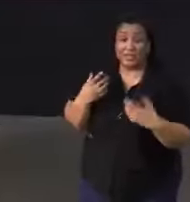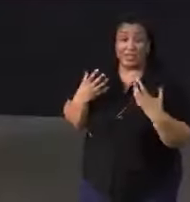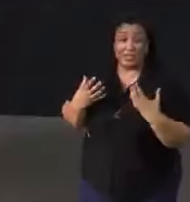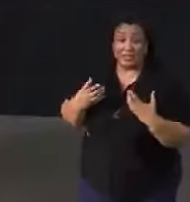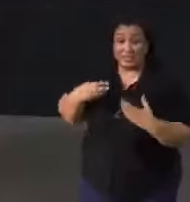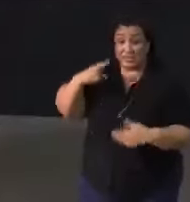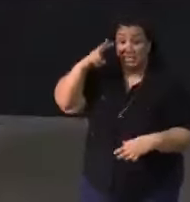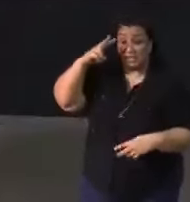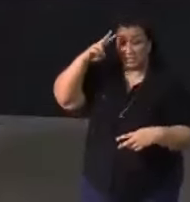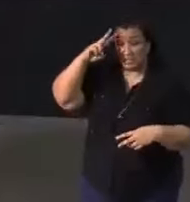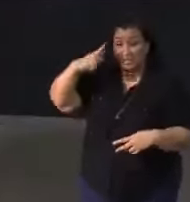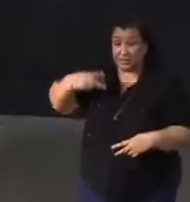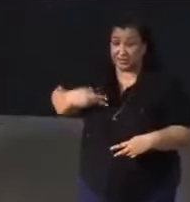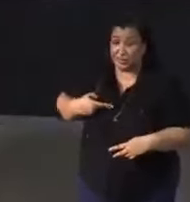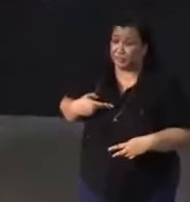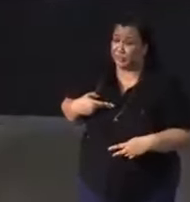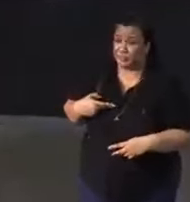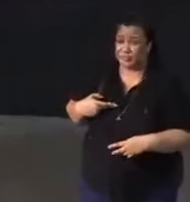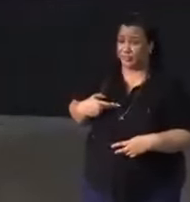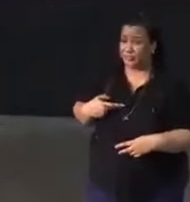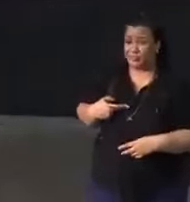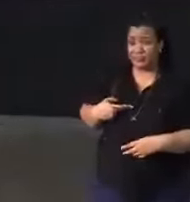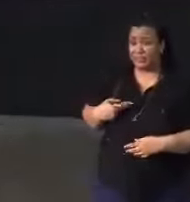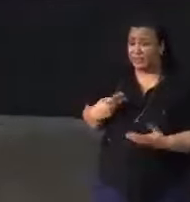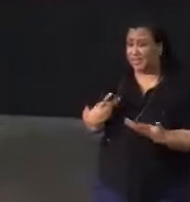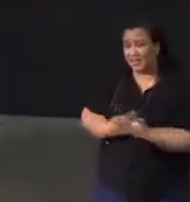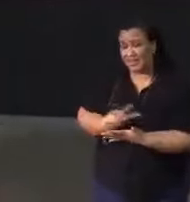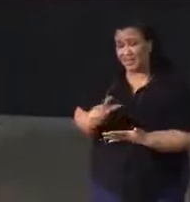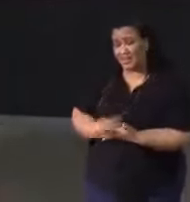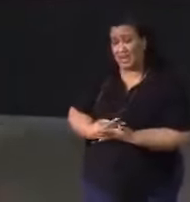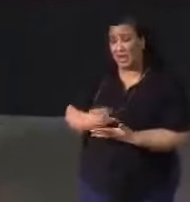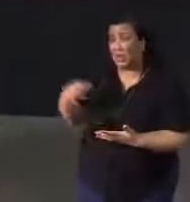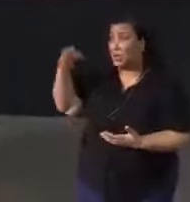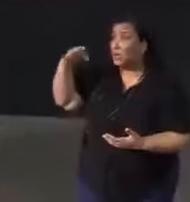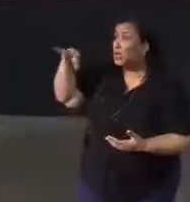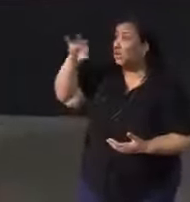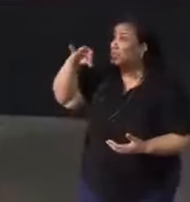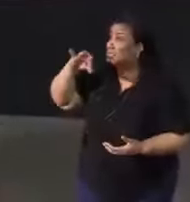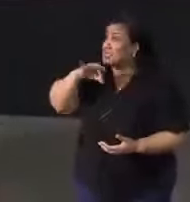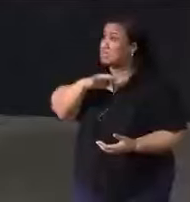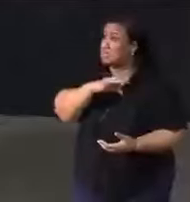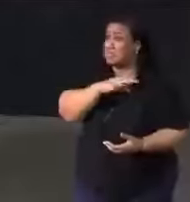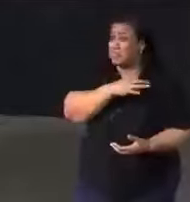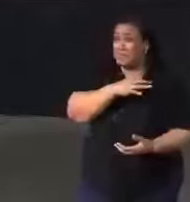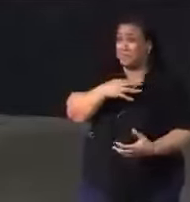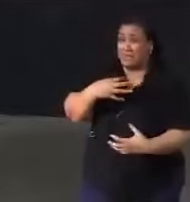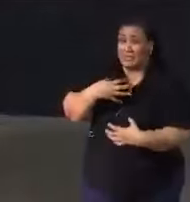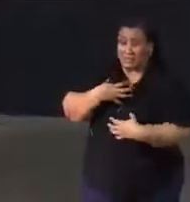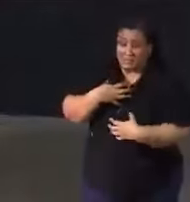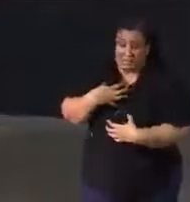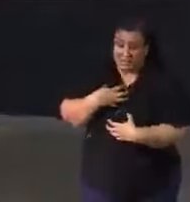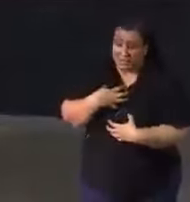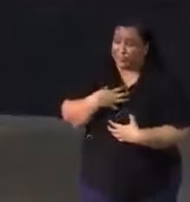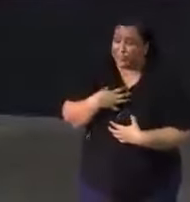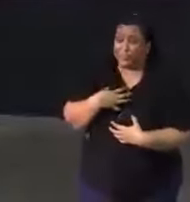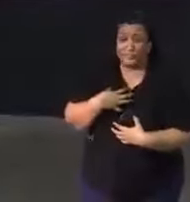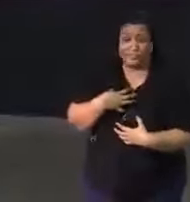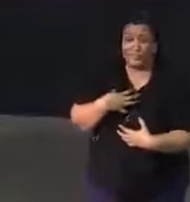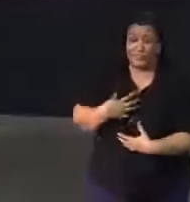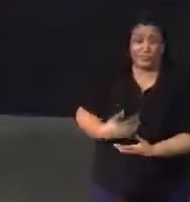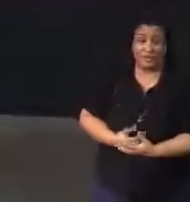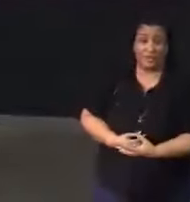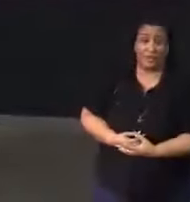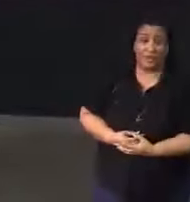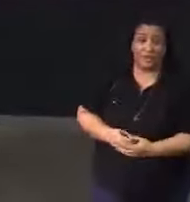Espírito. A gente quer que o Espírito tenha reações humanas conosco.